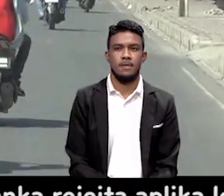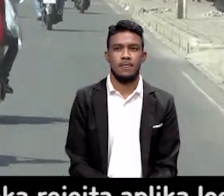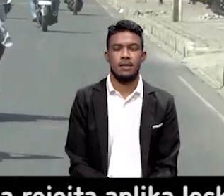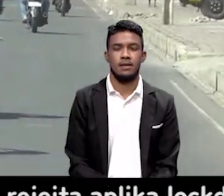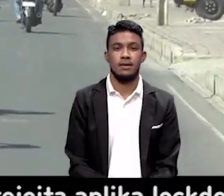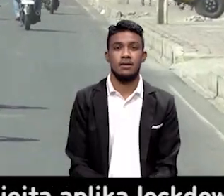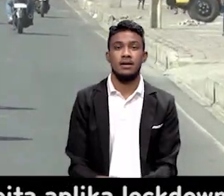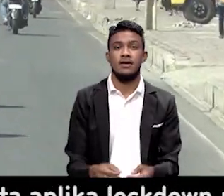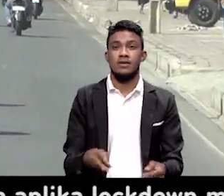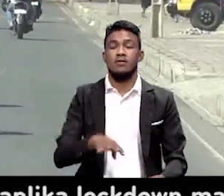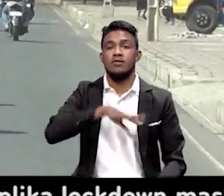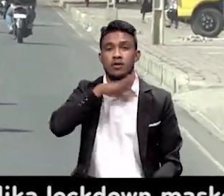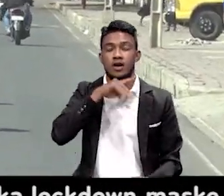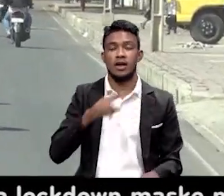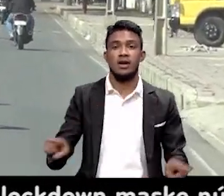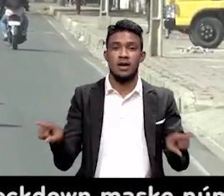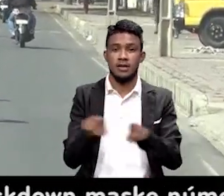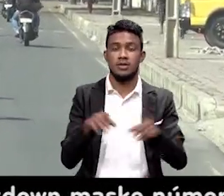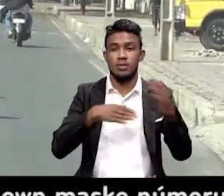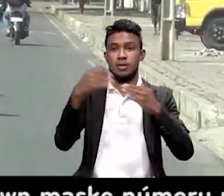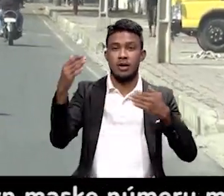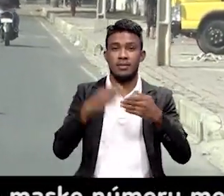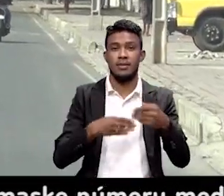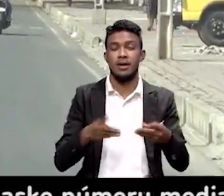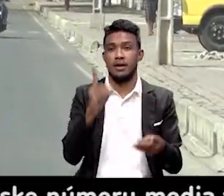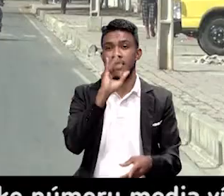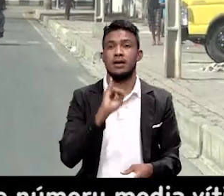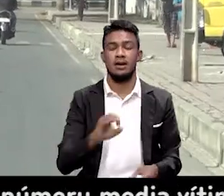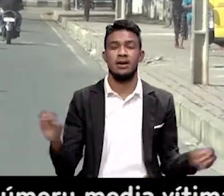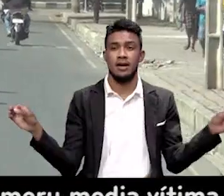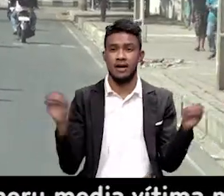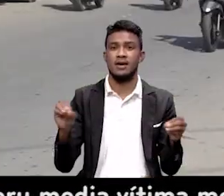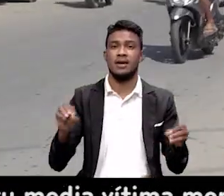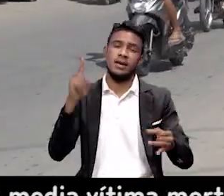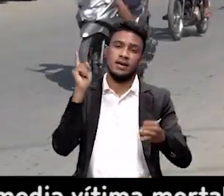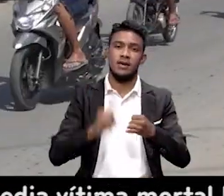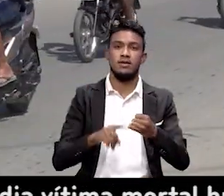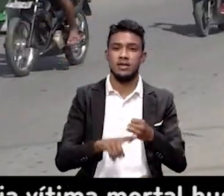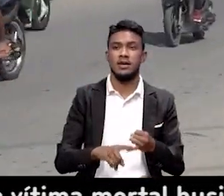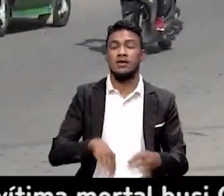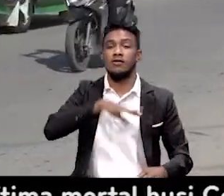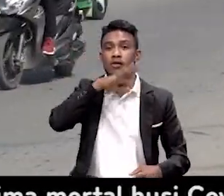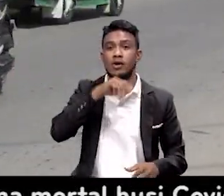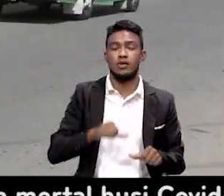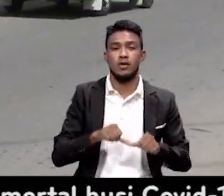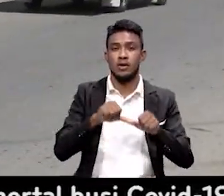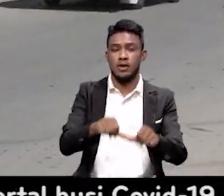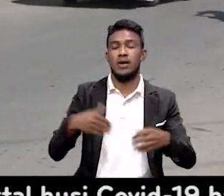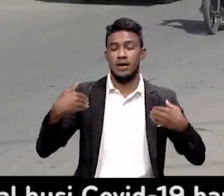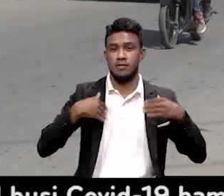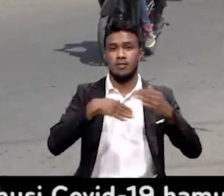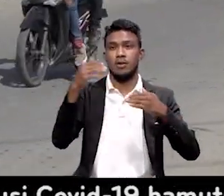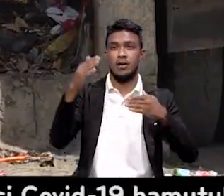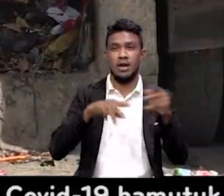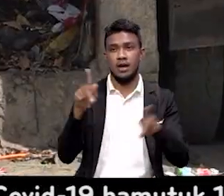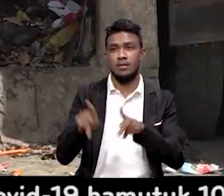Lisu ludar problema sidadinian nebe nunca iha roha. Lisu continua sai problema ba emane